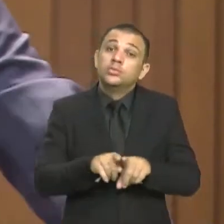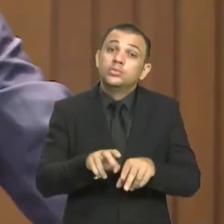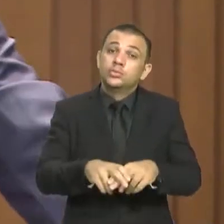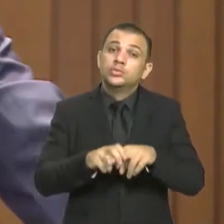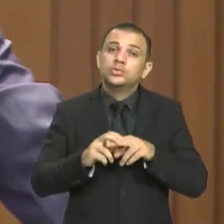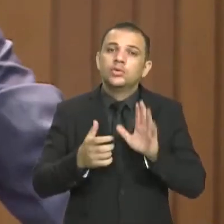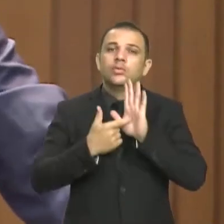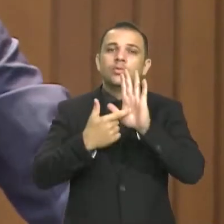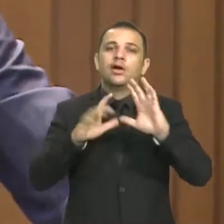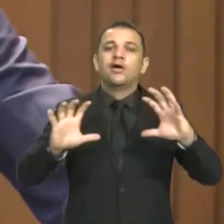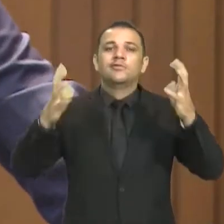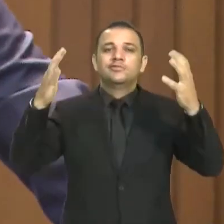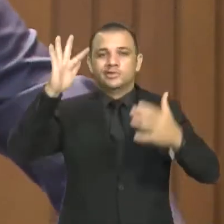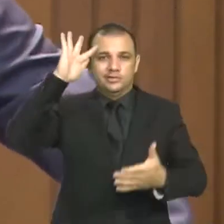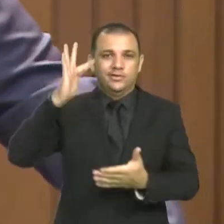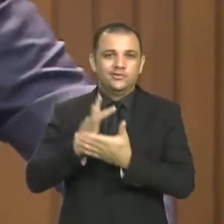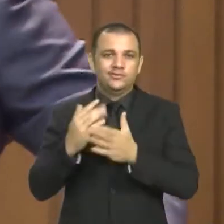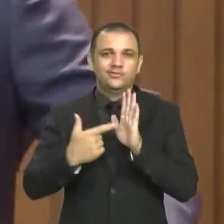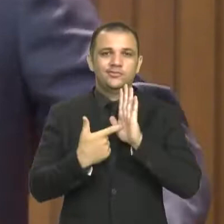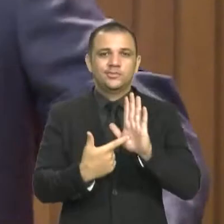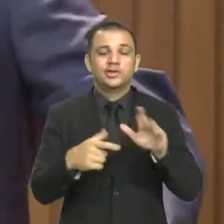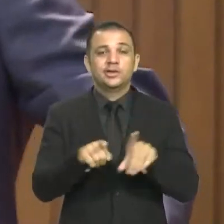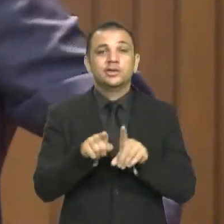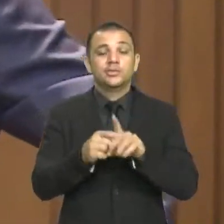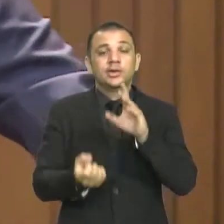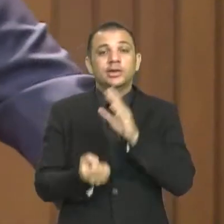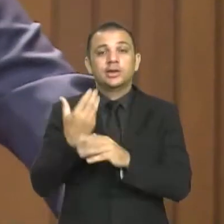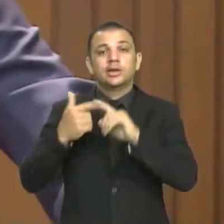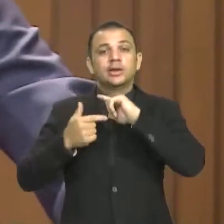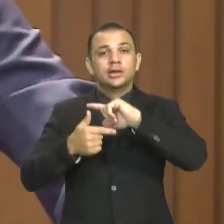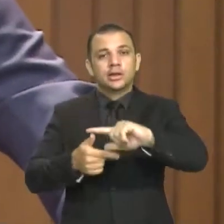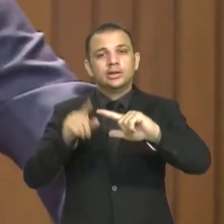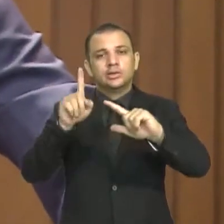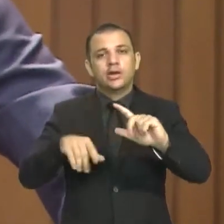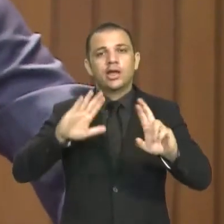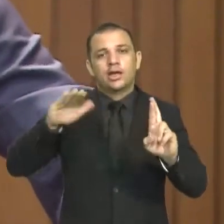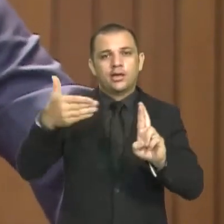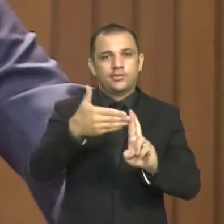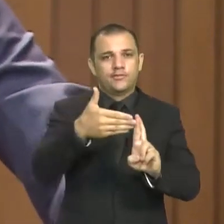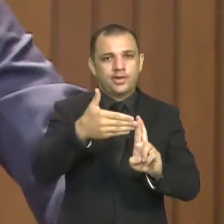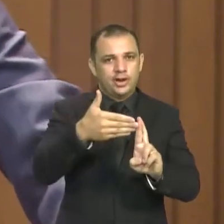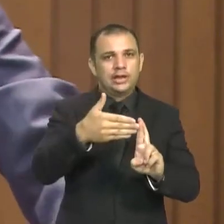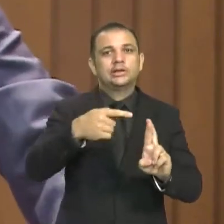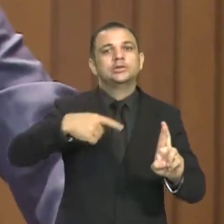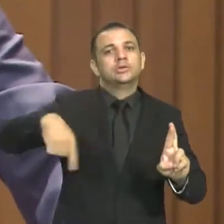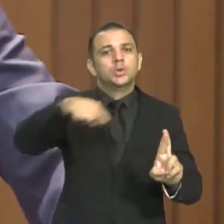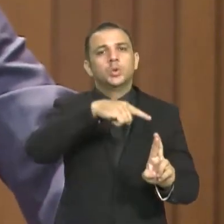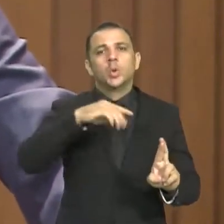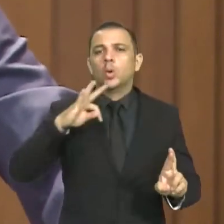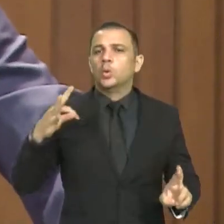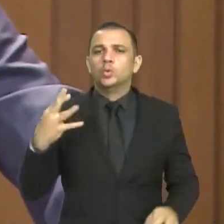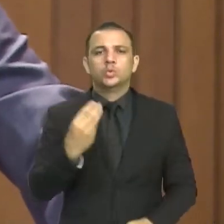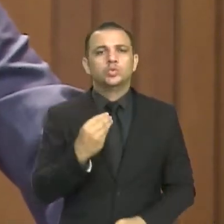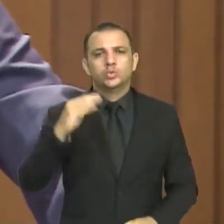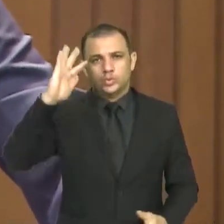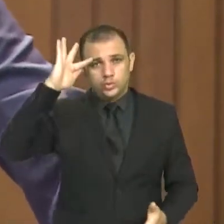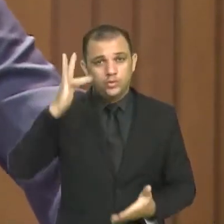e criando tradições que são verdadeiras referências para todos que têm essa fé.